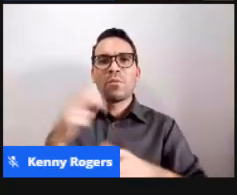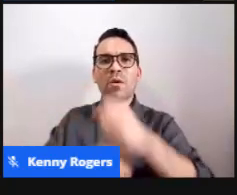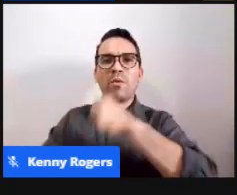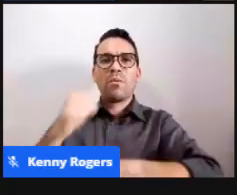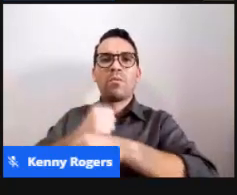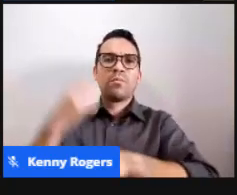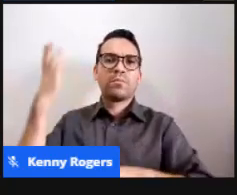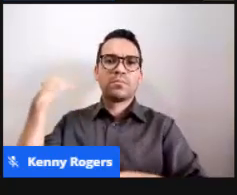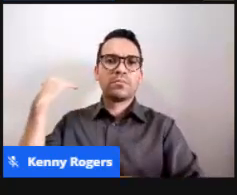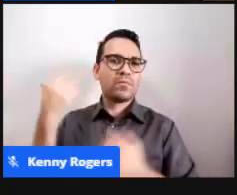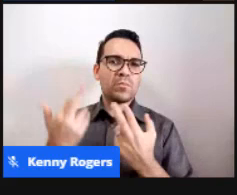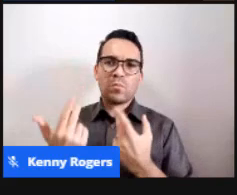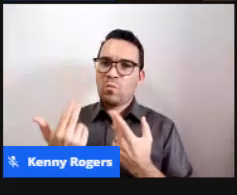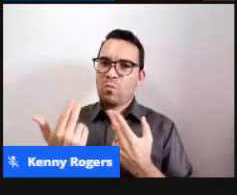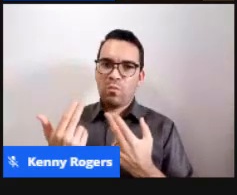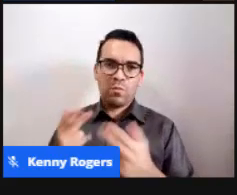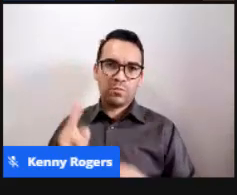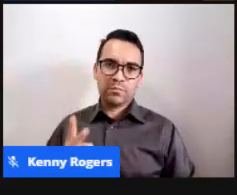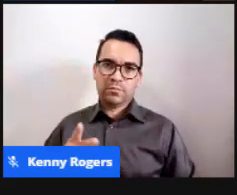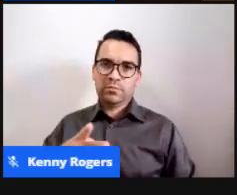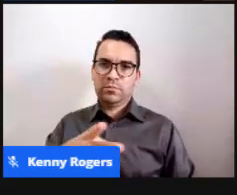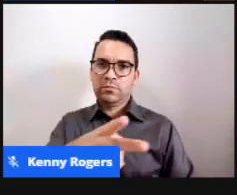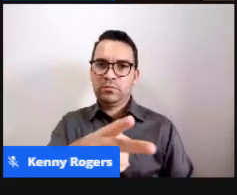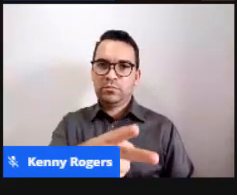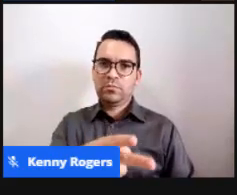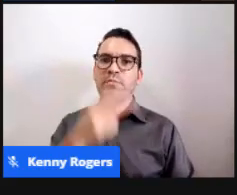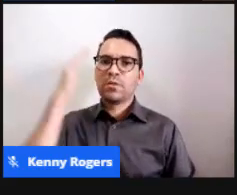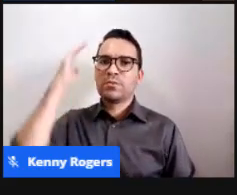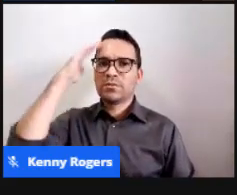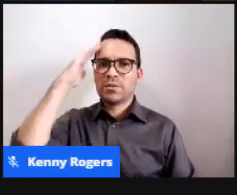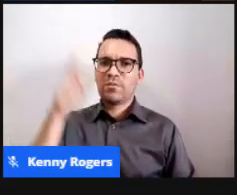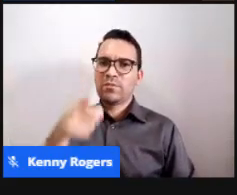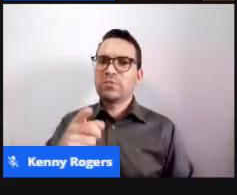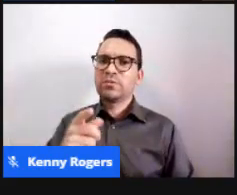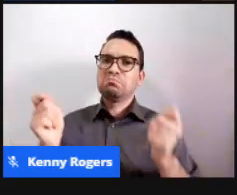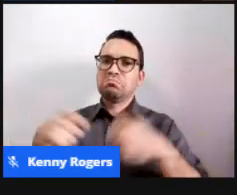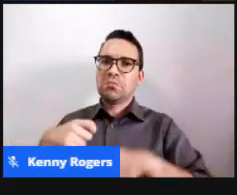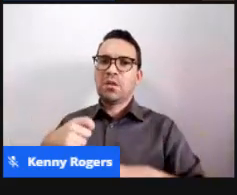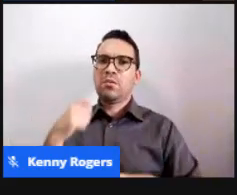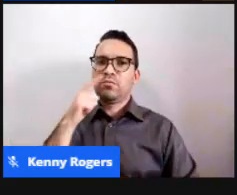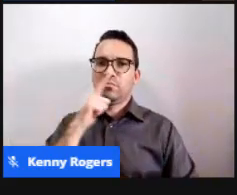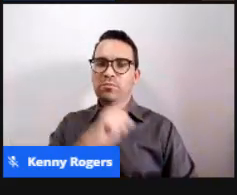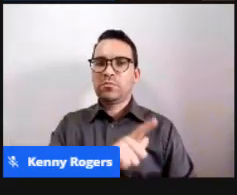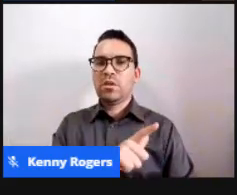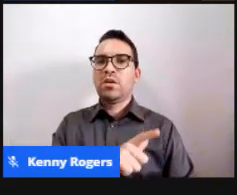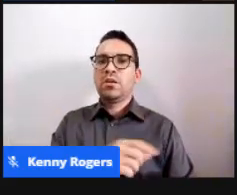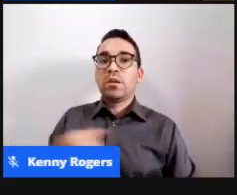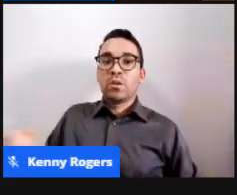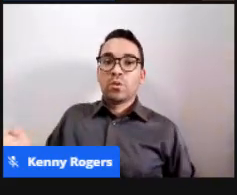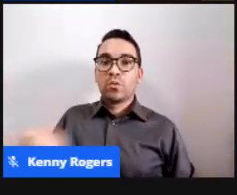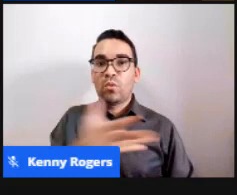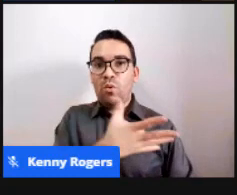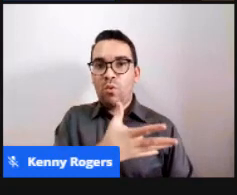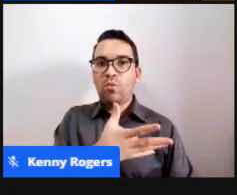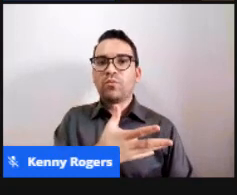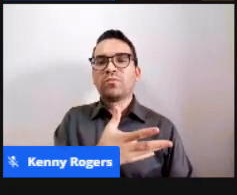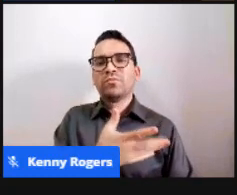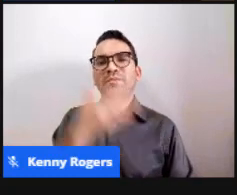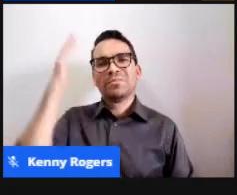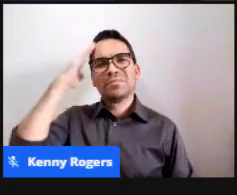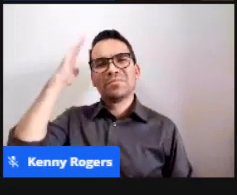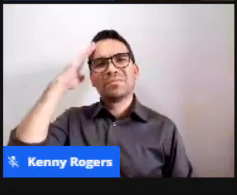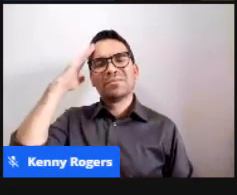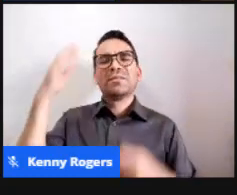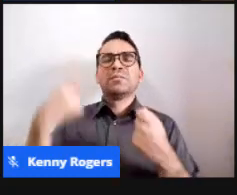passado, né? Eu sei que vocês se superam, eu sei que a gente precisava ter um apoio,